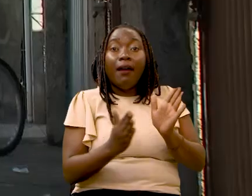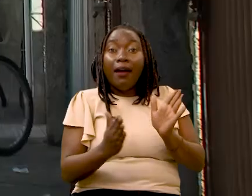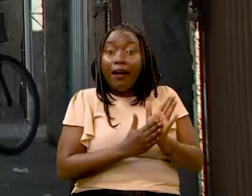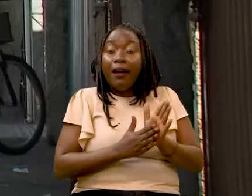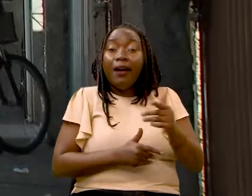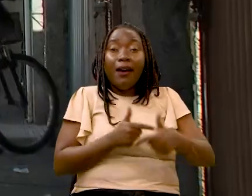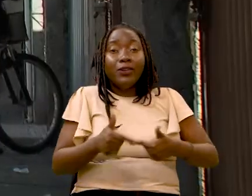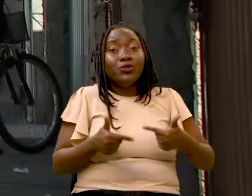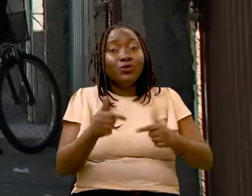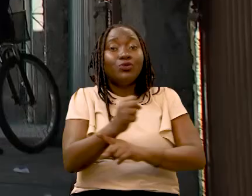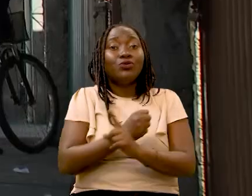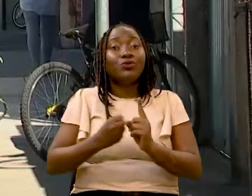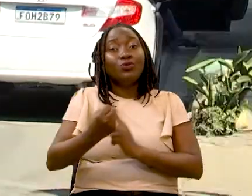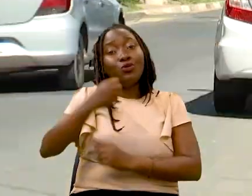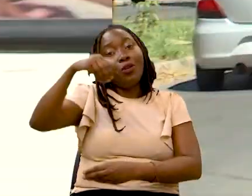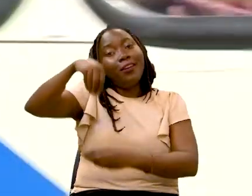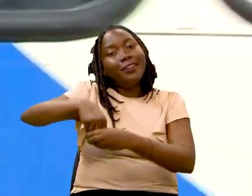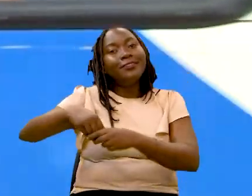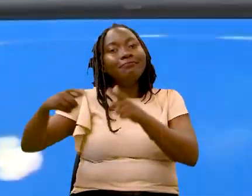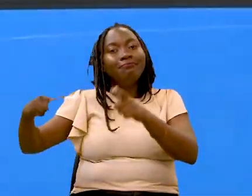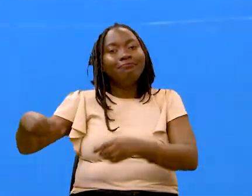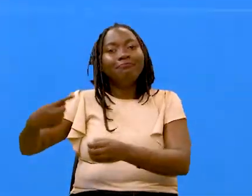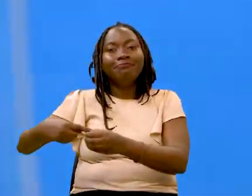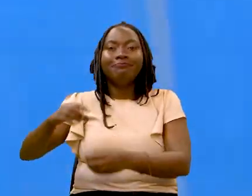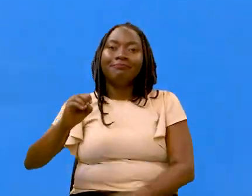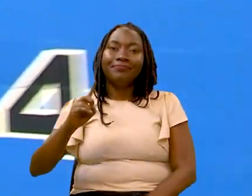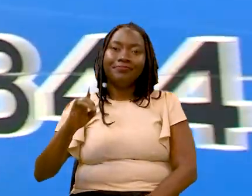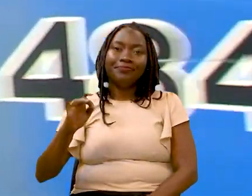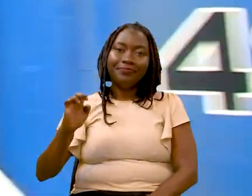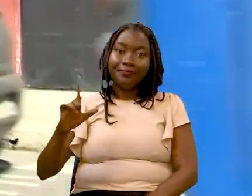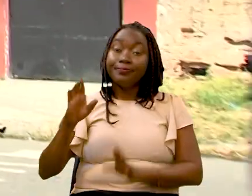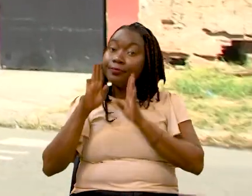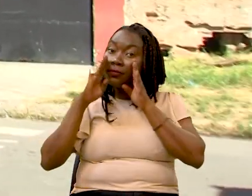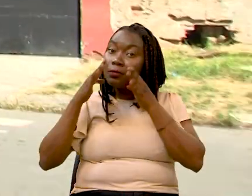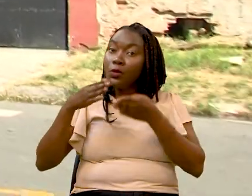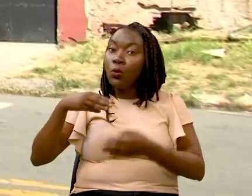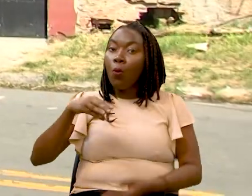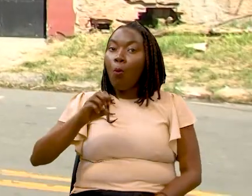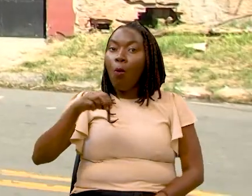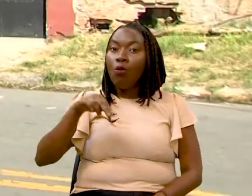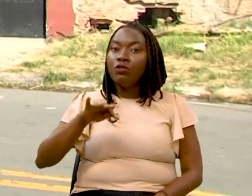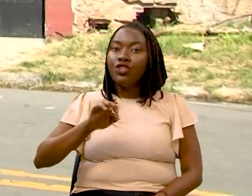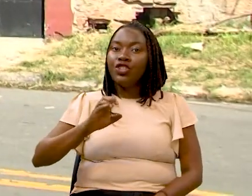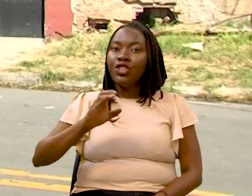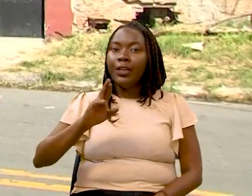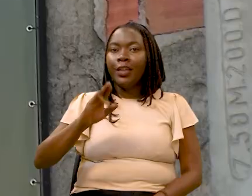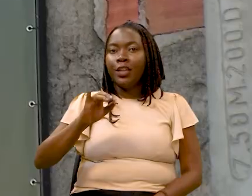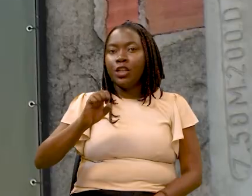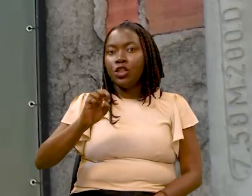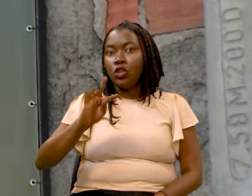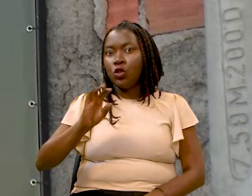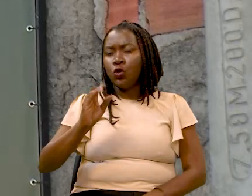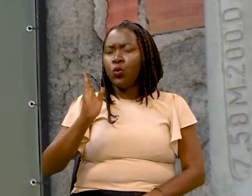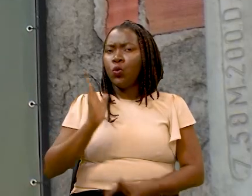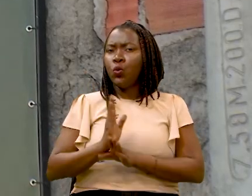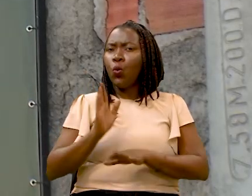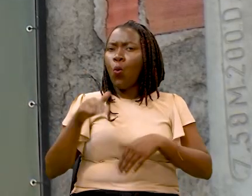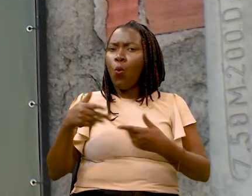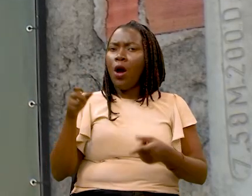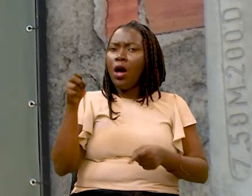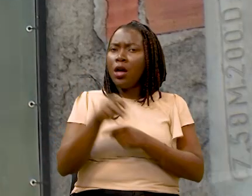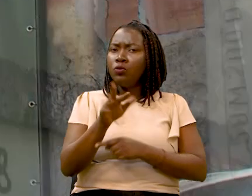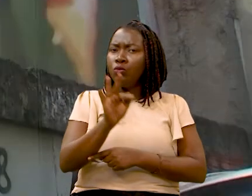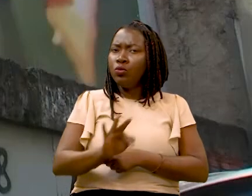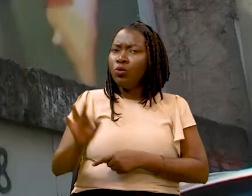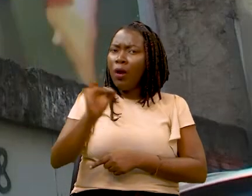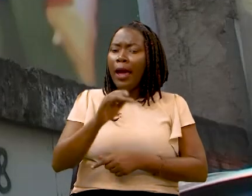inicial estava pautado ações sociais dentro do Complexo Parque Osiel, mais especificamente do Monte Cristo. Tá. Porém,